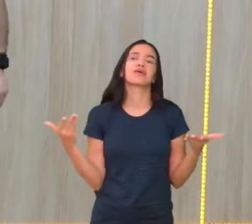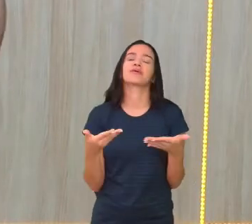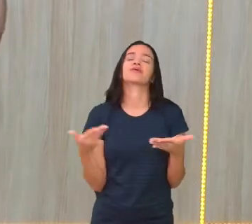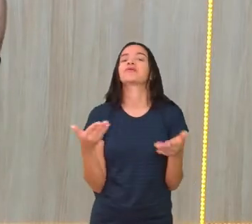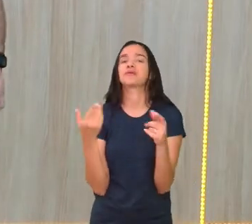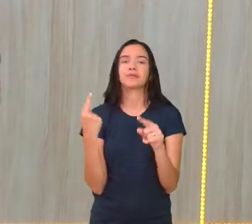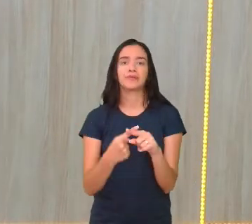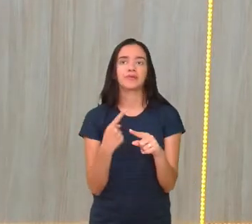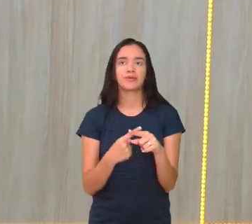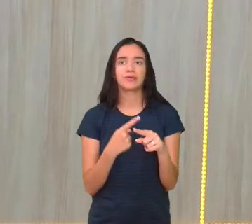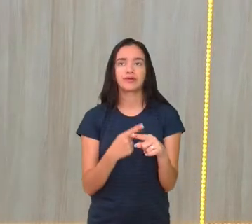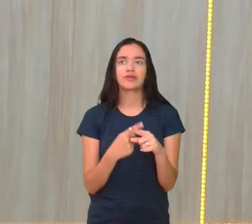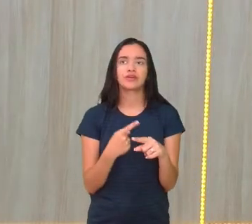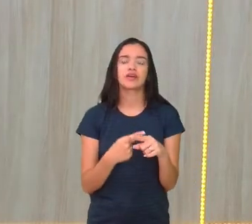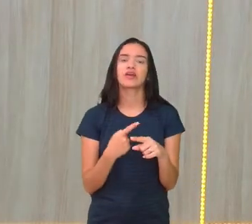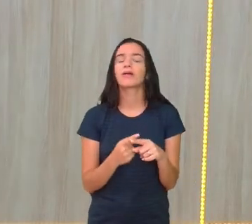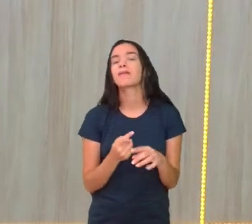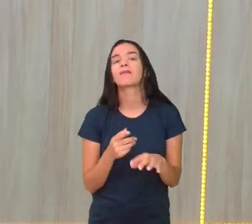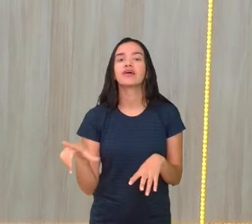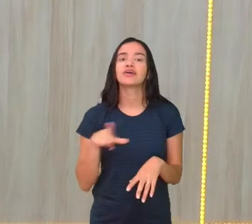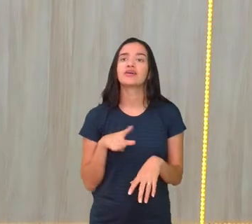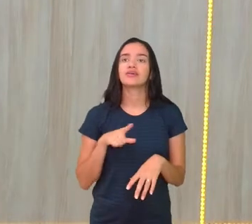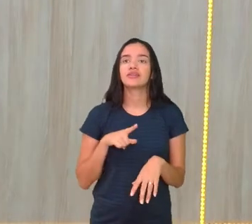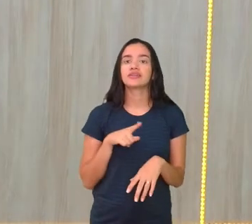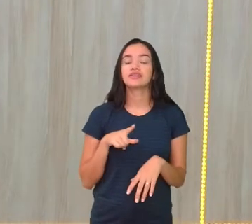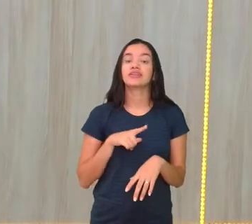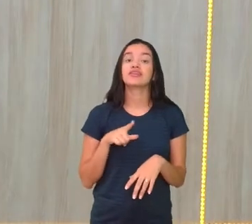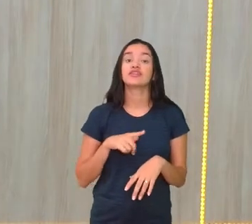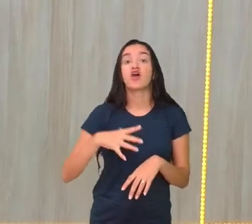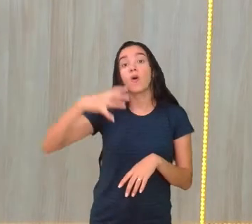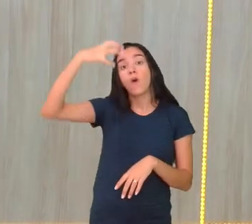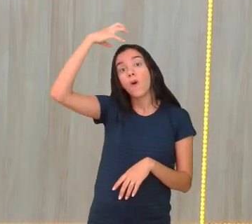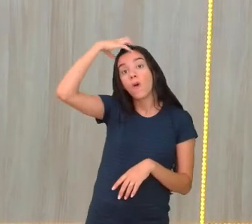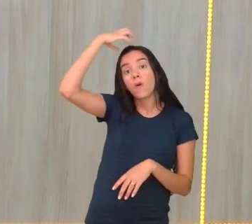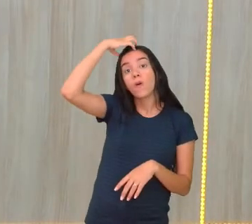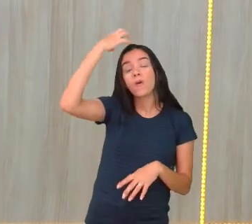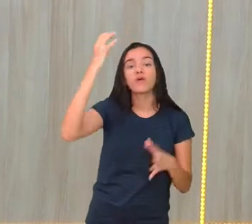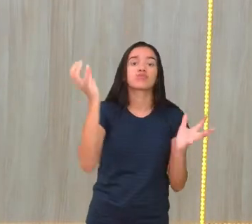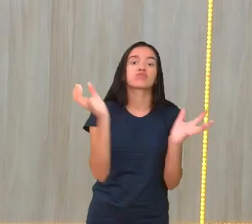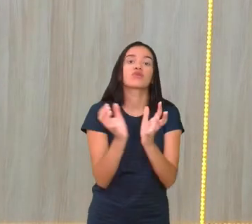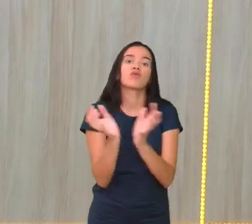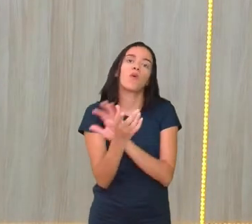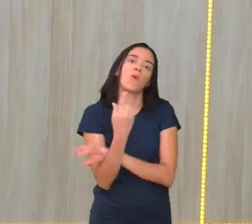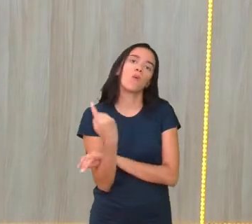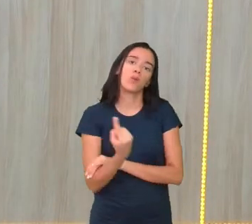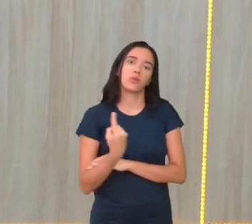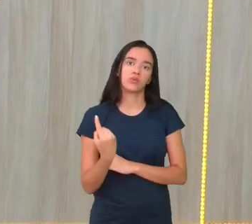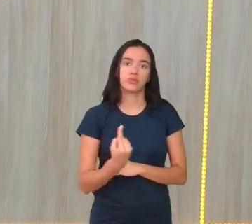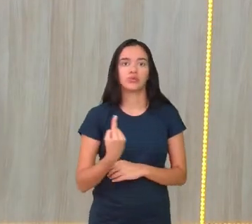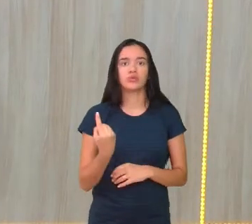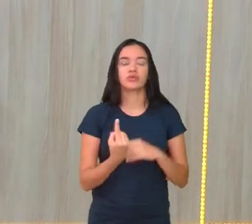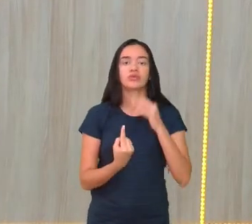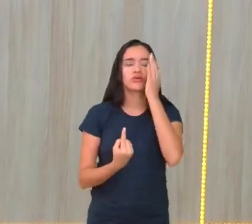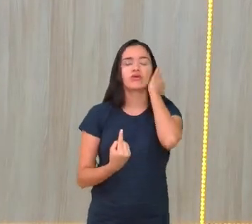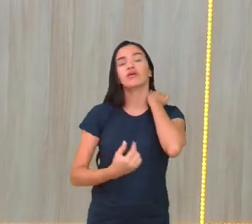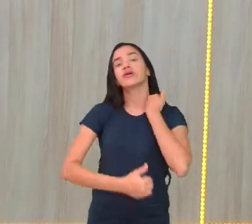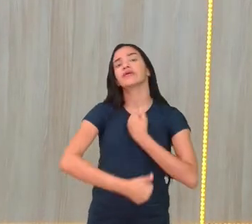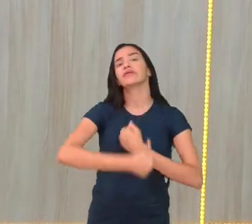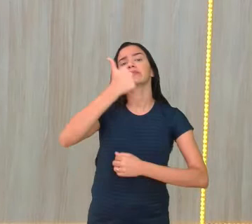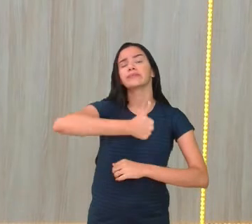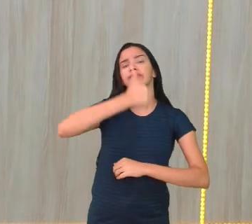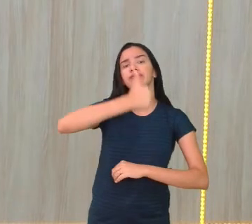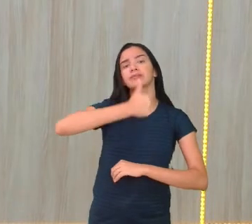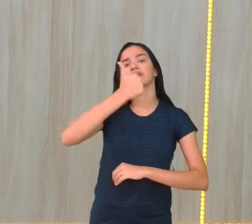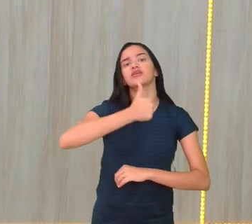por quê? Porque Portugal se tornou um reino unificado ali, primeiro do